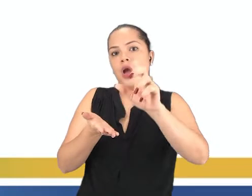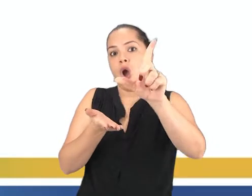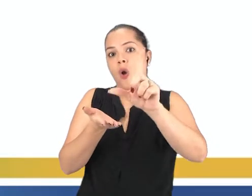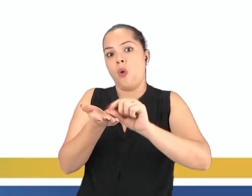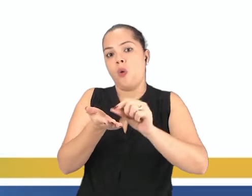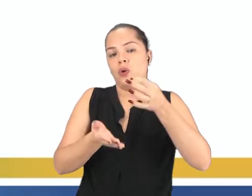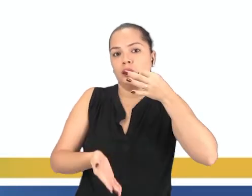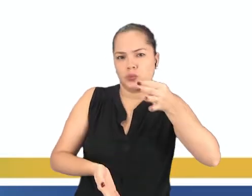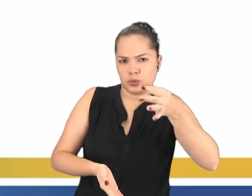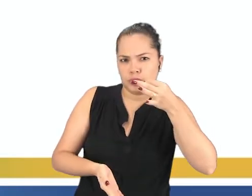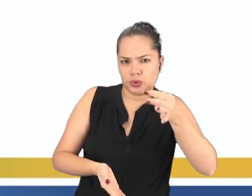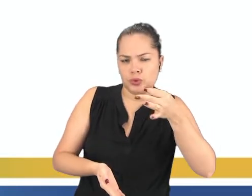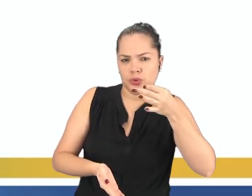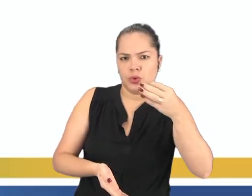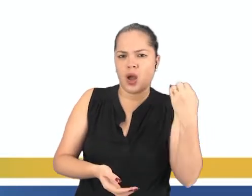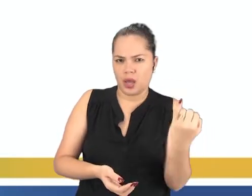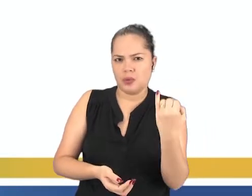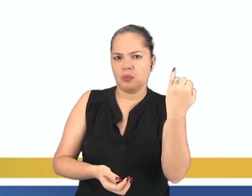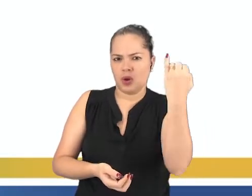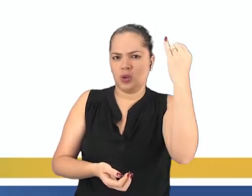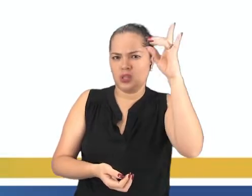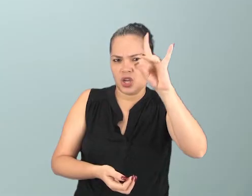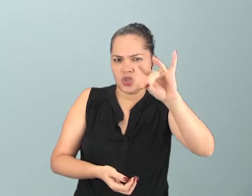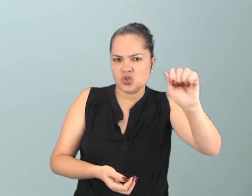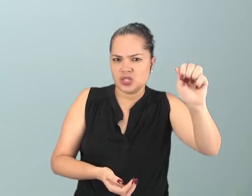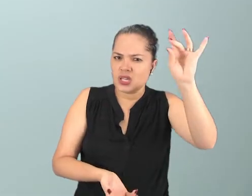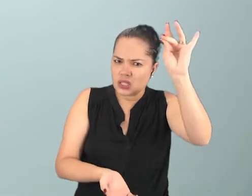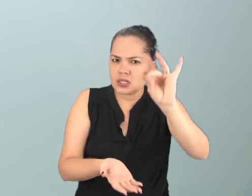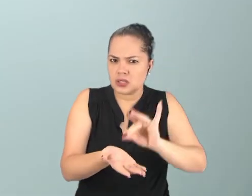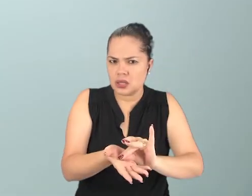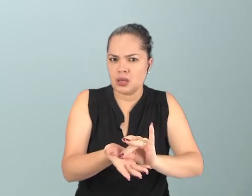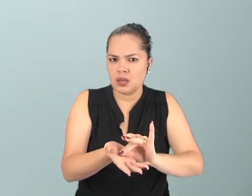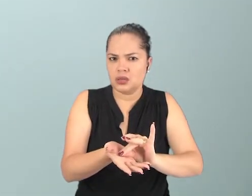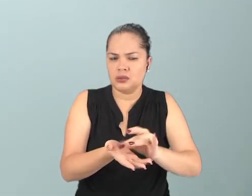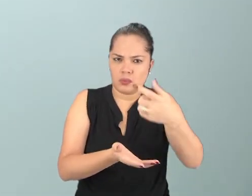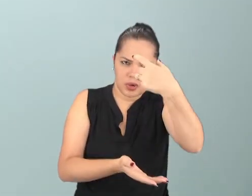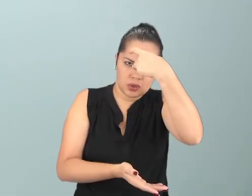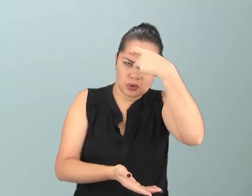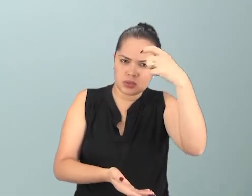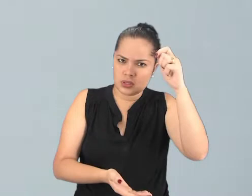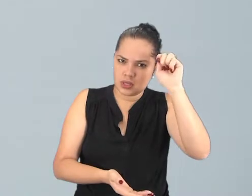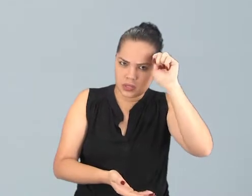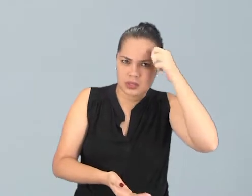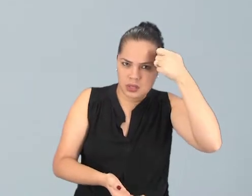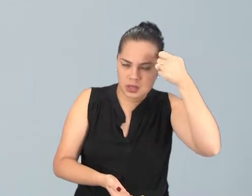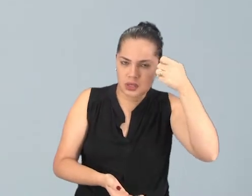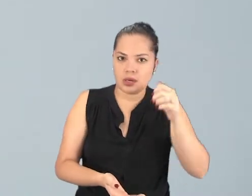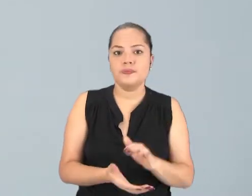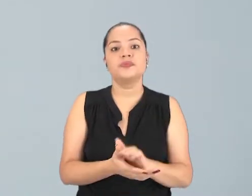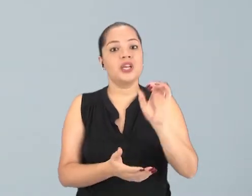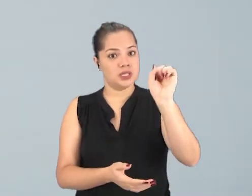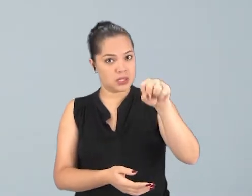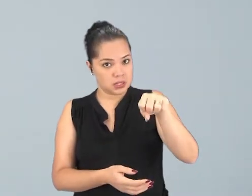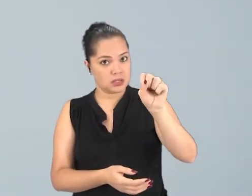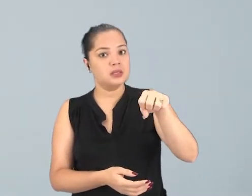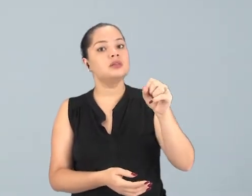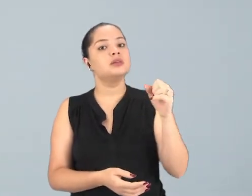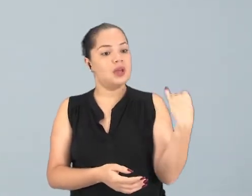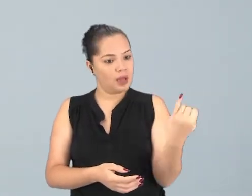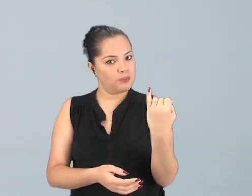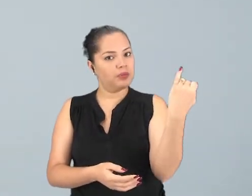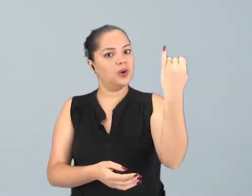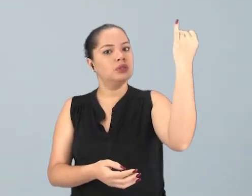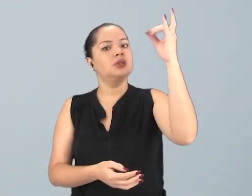é mesmo necessário um dia para a consciência negra? Ela coloca o posicionamento dela de que esse dia é necessário sim,